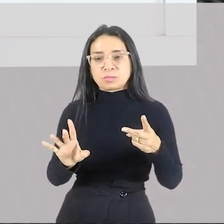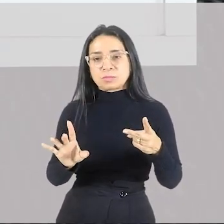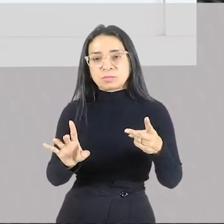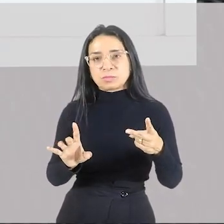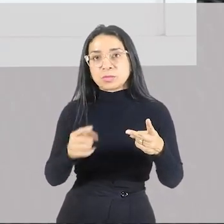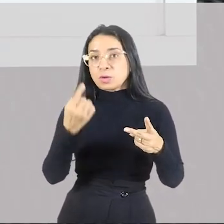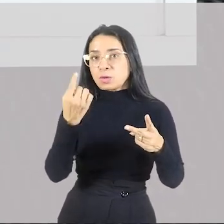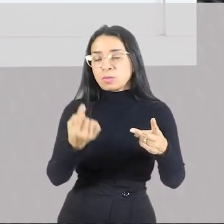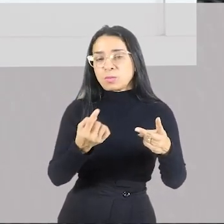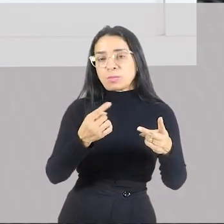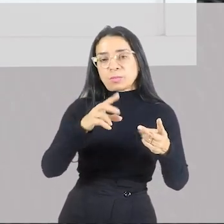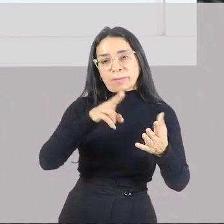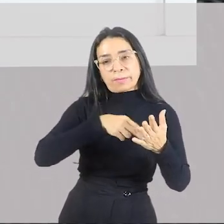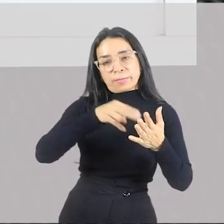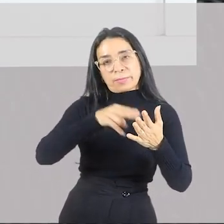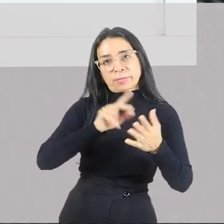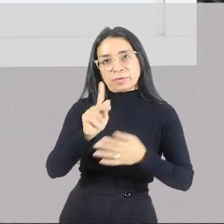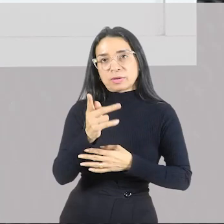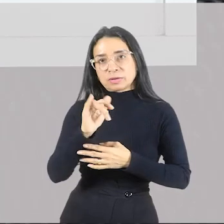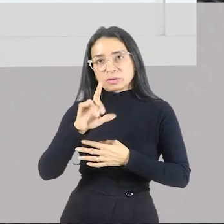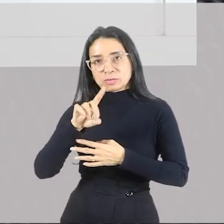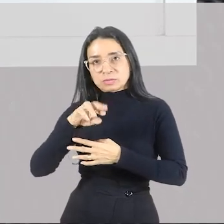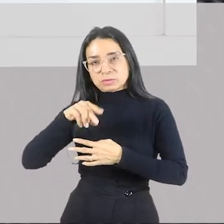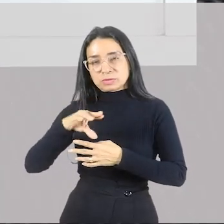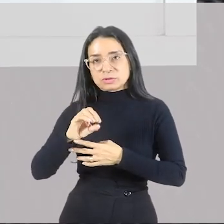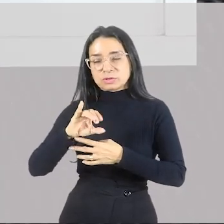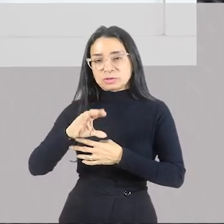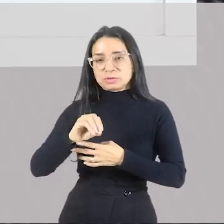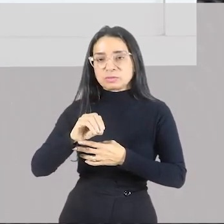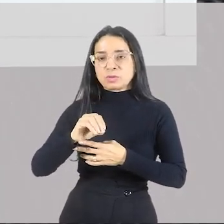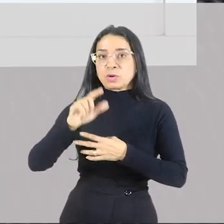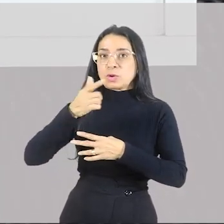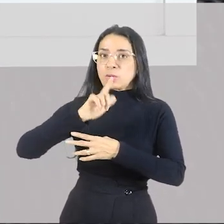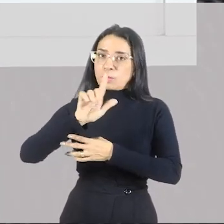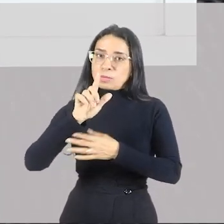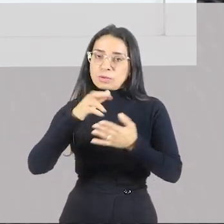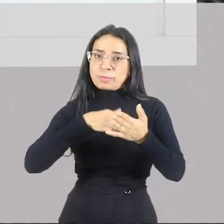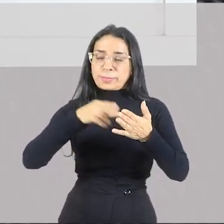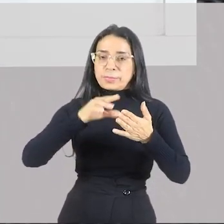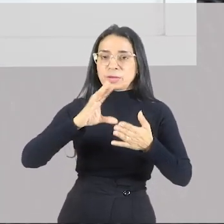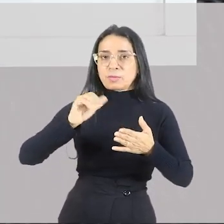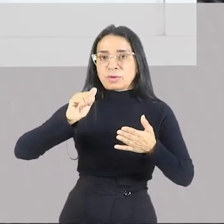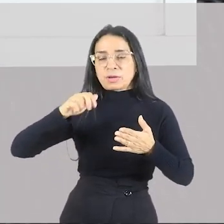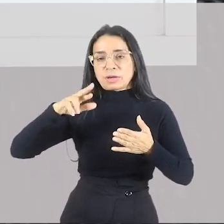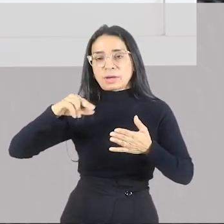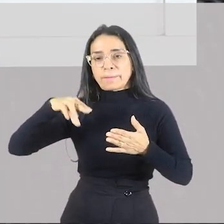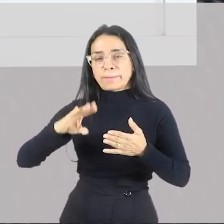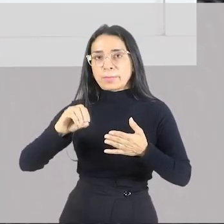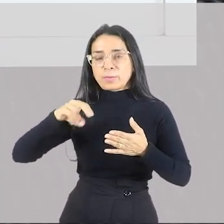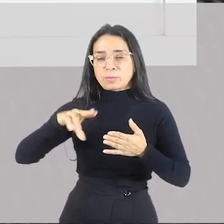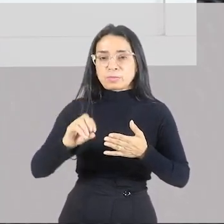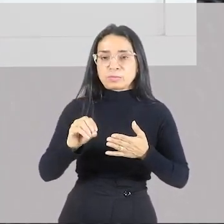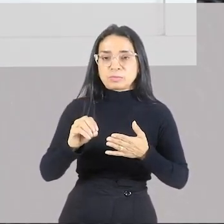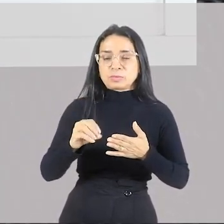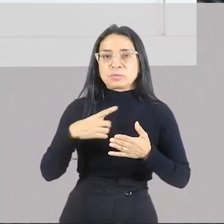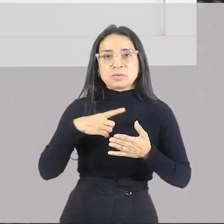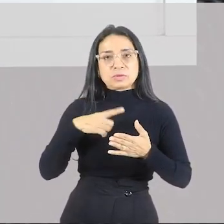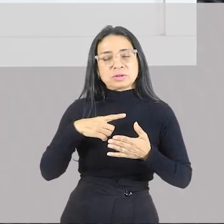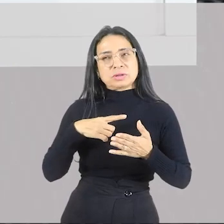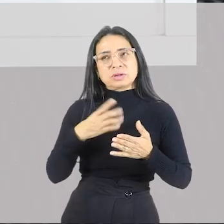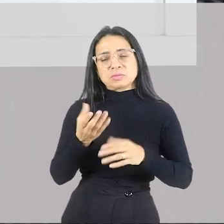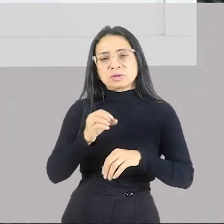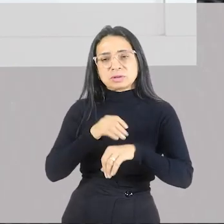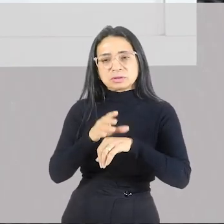os hidrogênios e outra para pintar o carbono. Vamos supor uma coisa, aí já tem a dica que é um problema ou de combinação ou